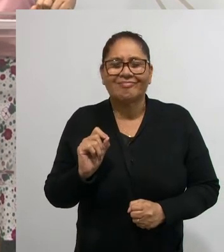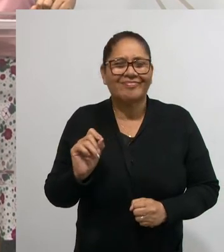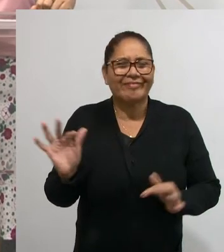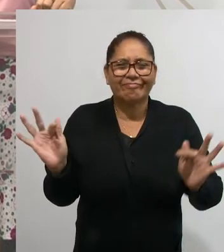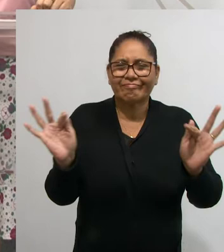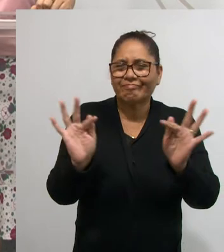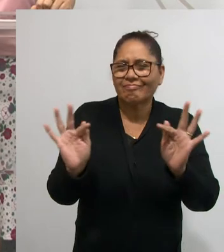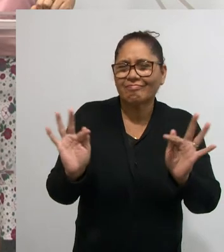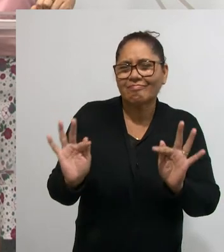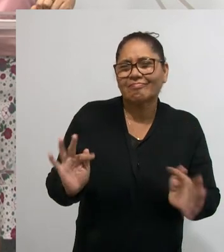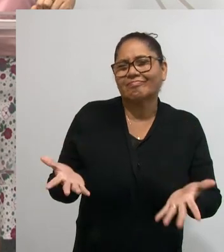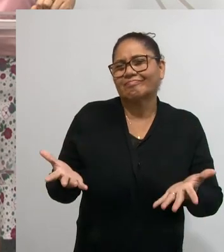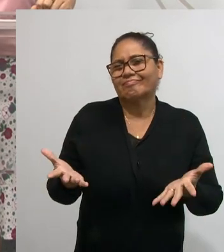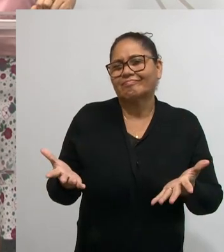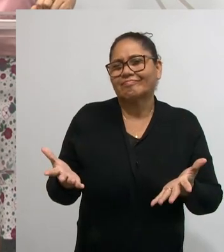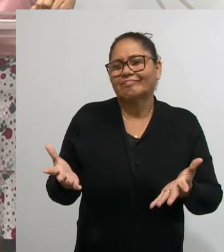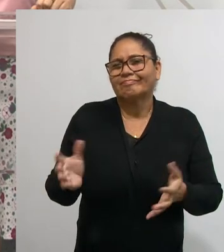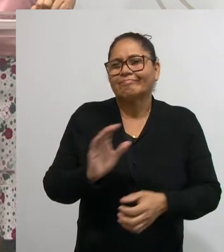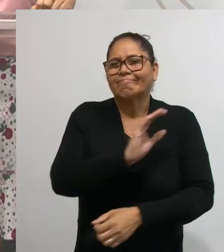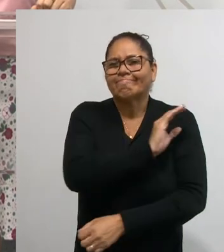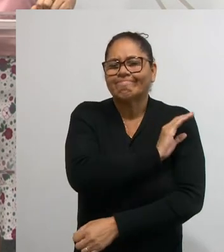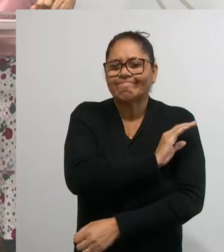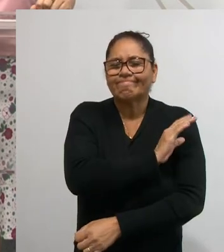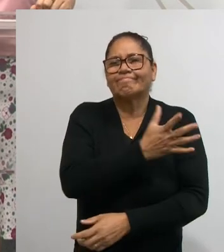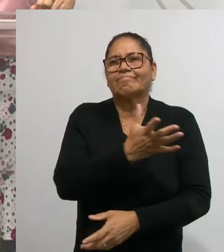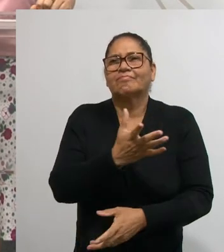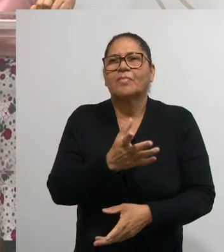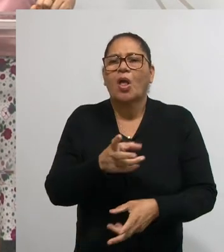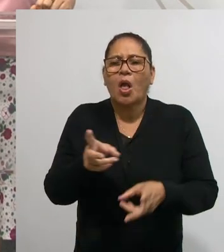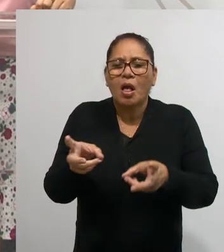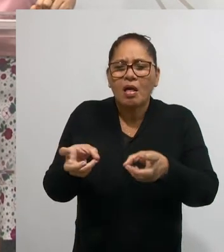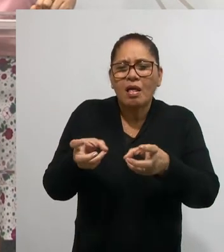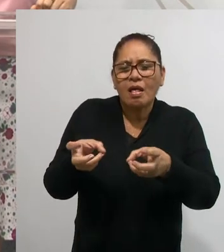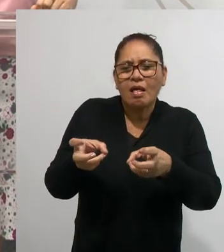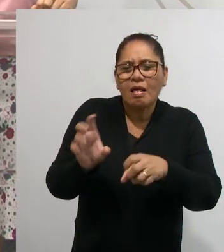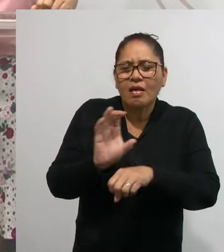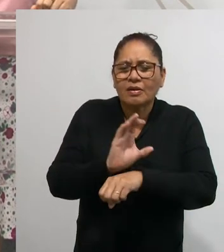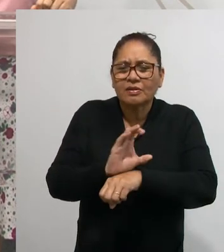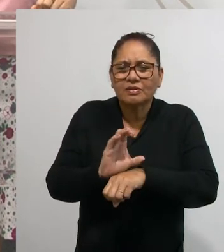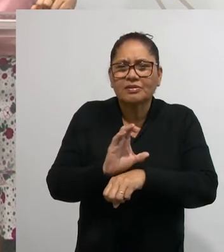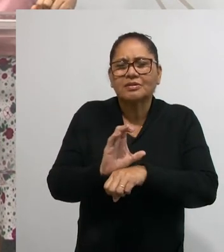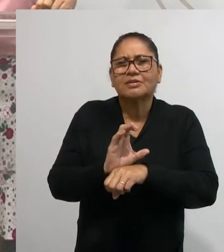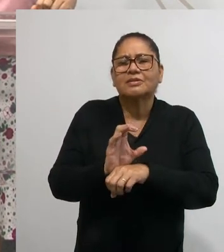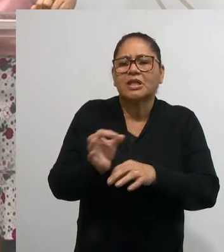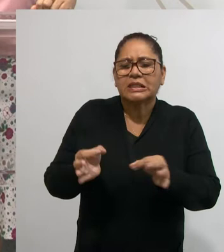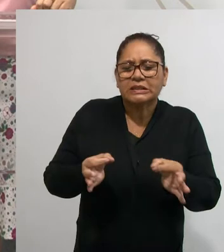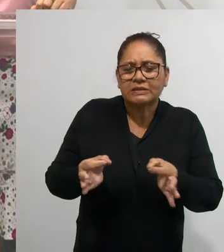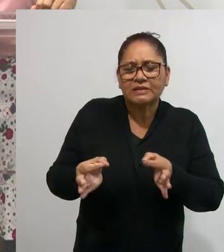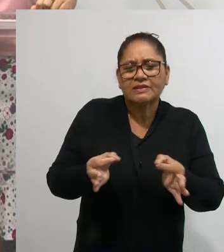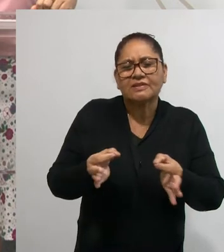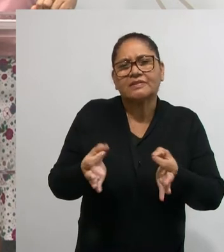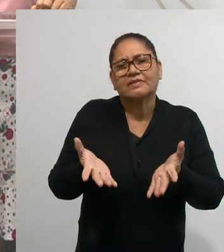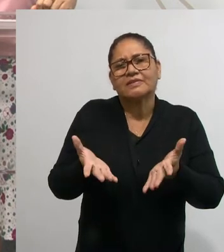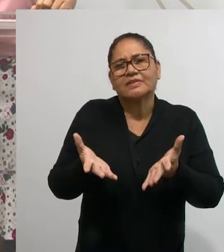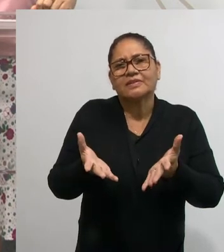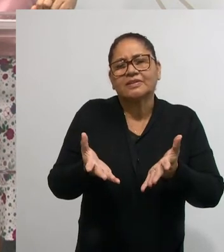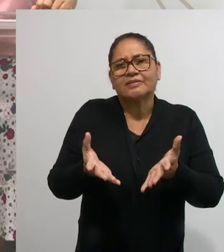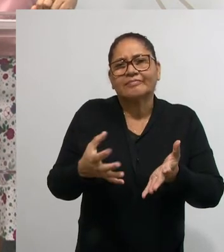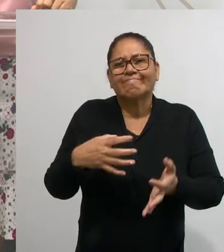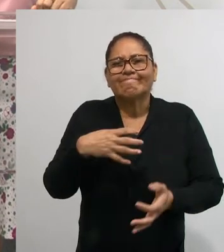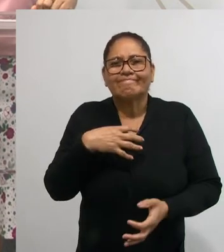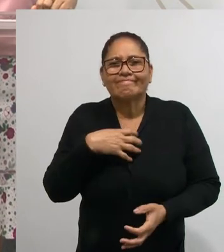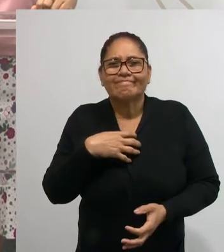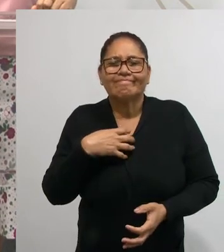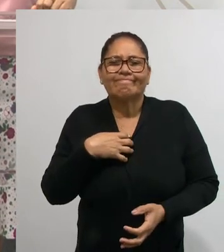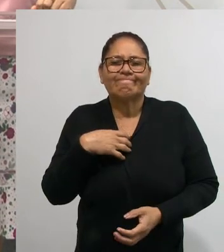alegria para mim quanto coordenadora do curso perceber a forma como o curso tem-se alinhado se organizado para dar esse